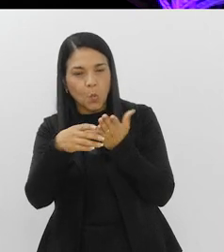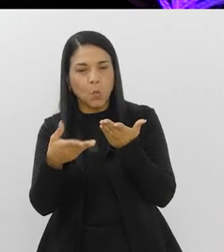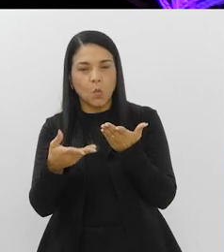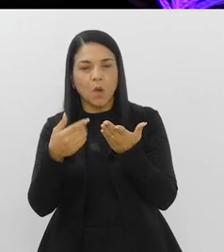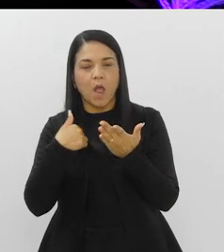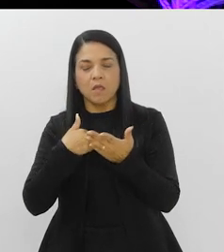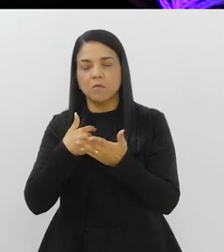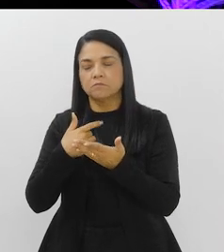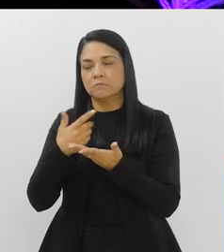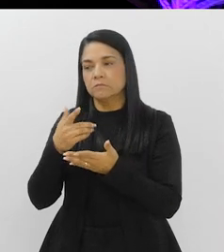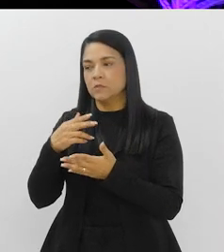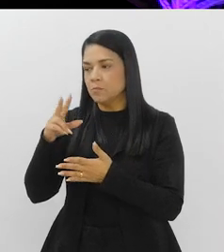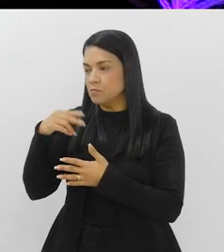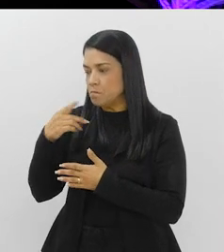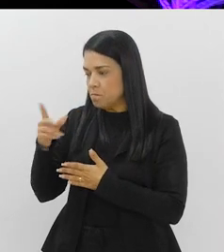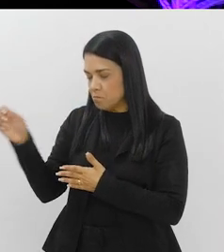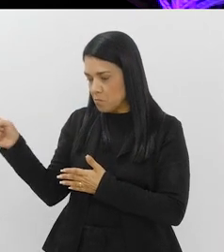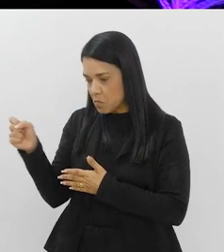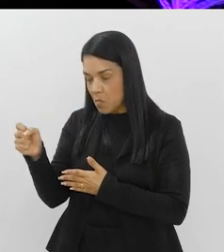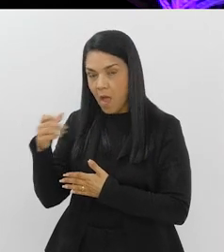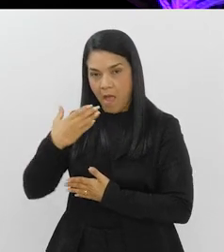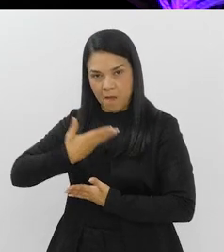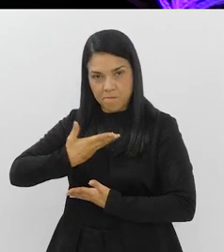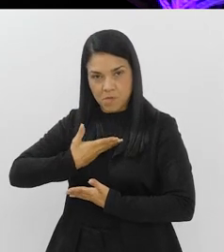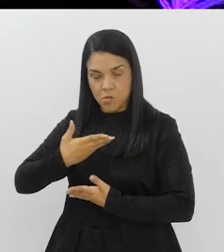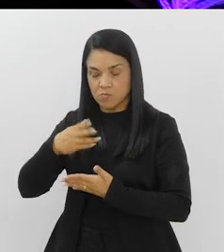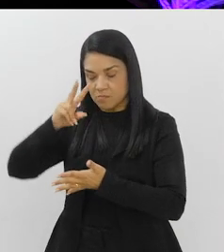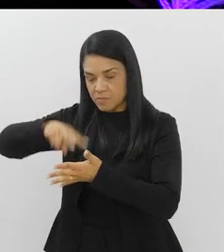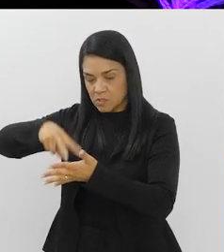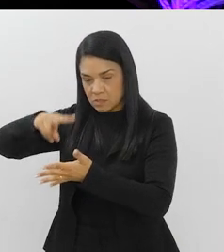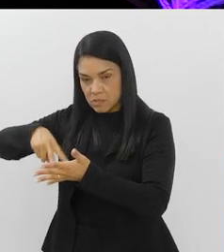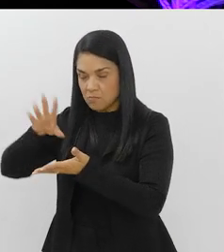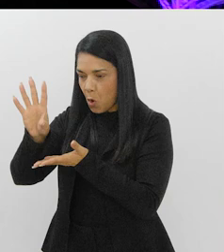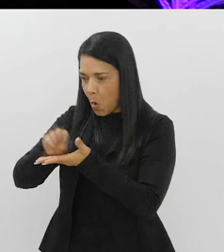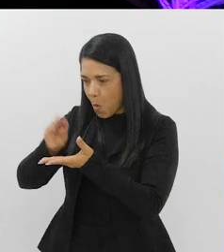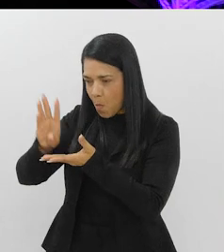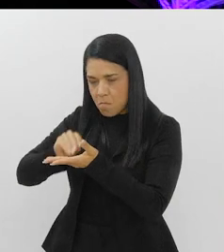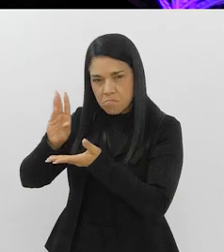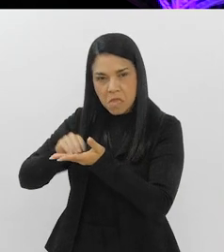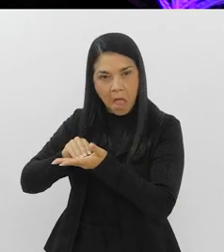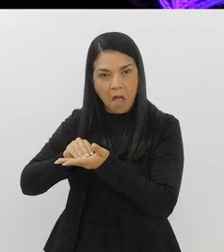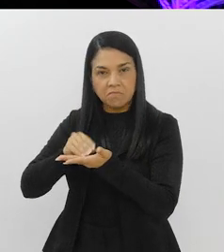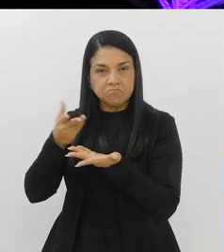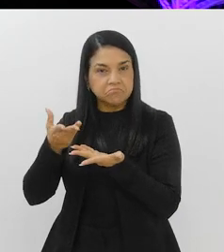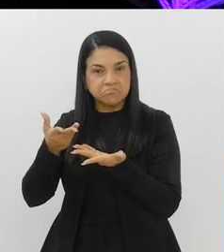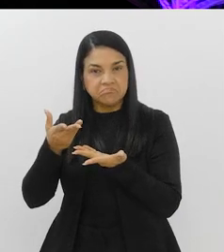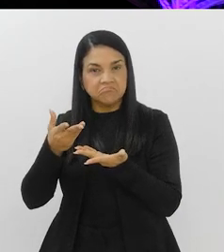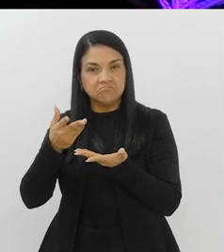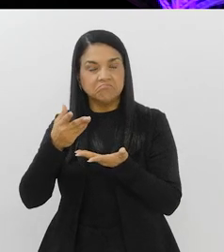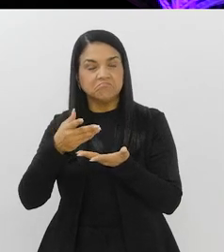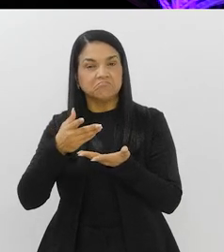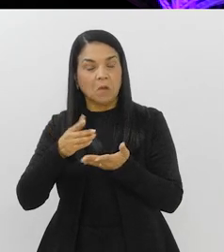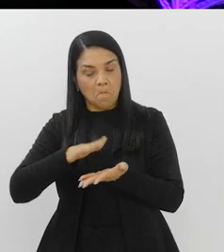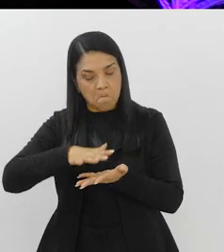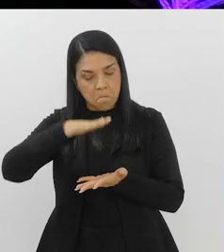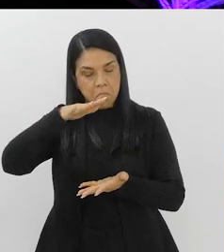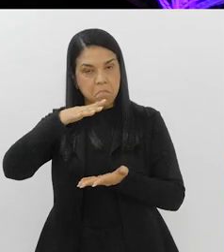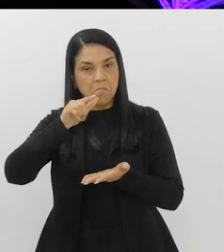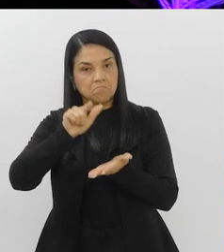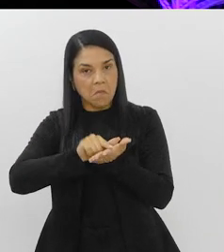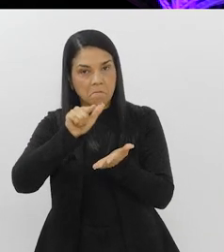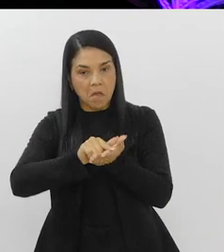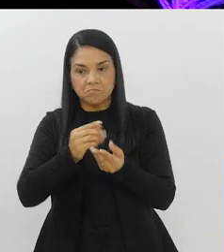gente pegava um ledor e pegava uma enciclopedia um negócio qualquer desse ia lá copiava aquele monte de coisa fazia aquele